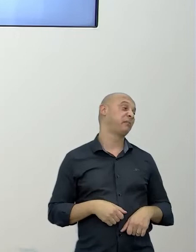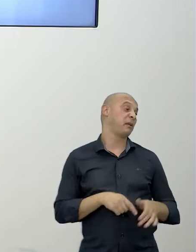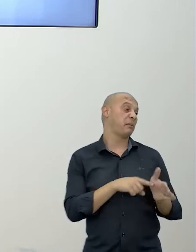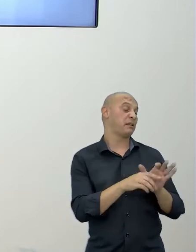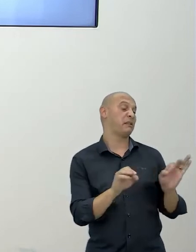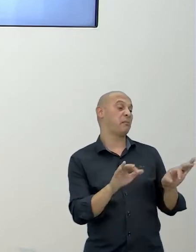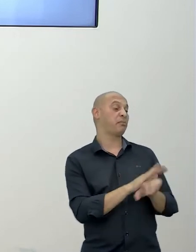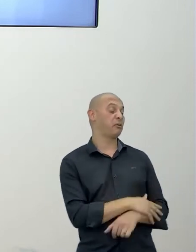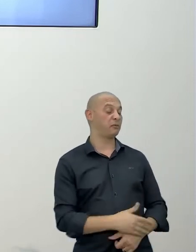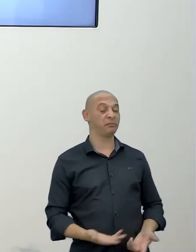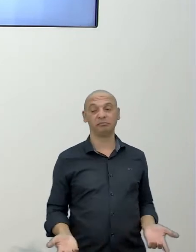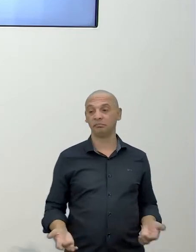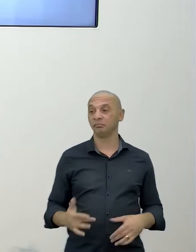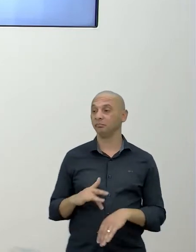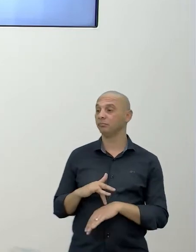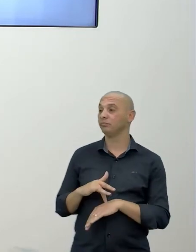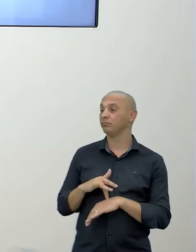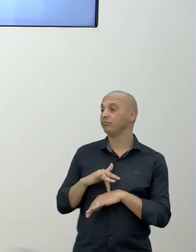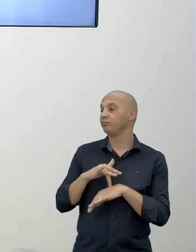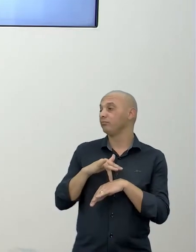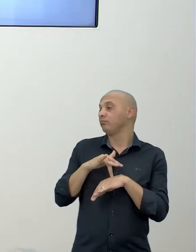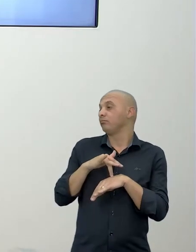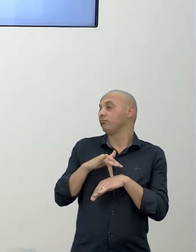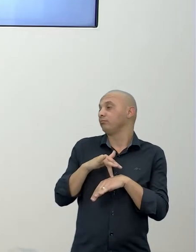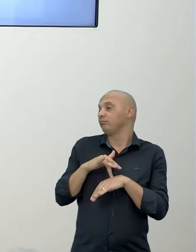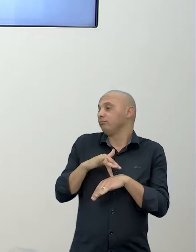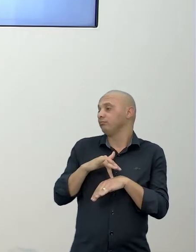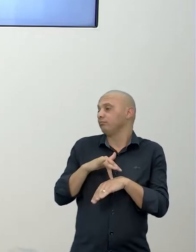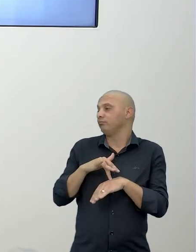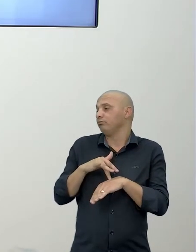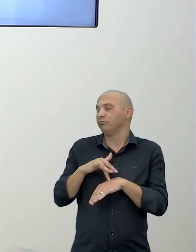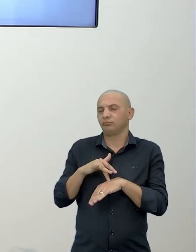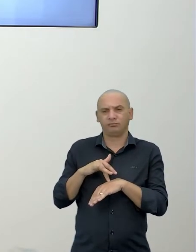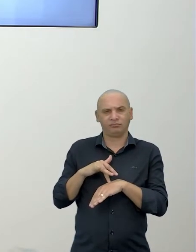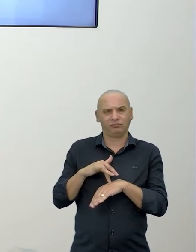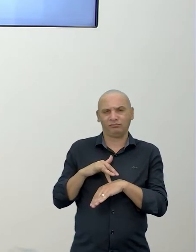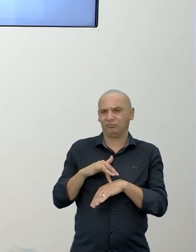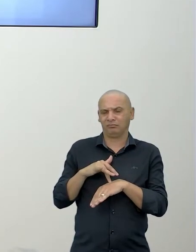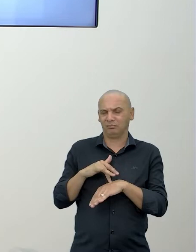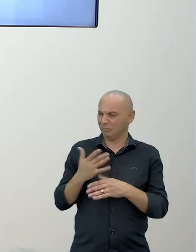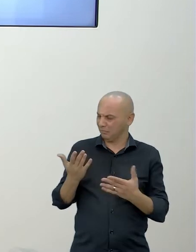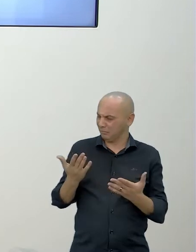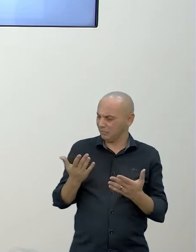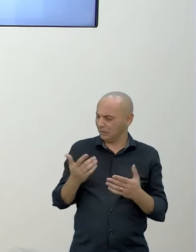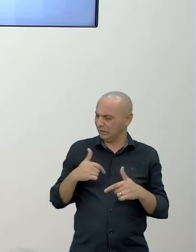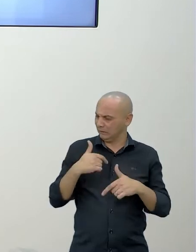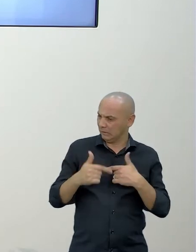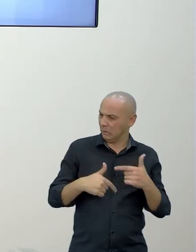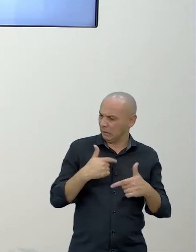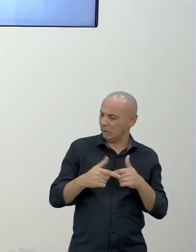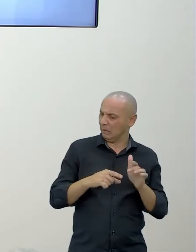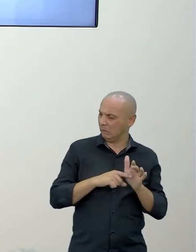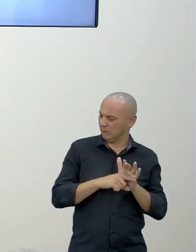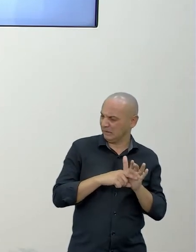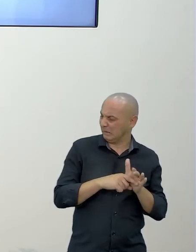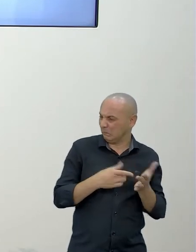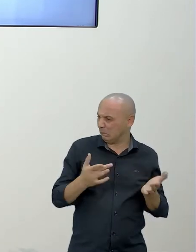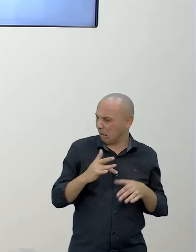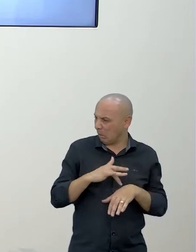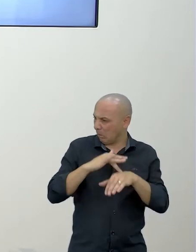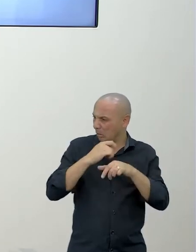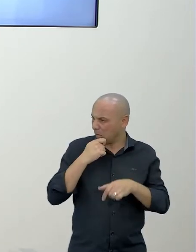um resultado palpável no final, sabe? Não falar assim, terminou sua pesquisa, e aí? E